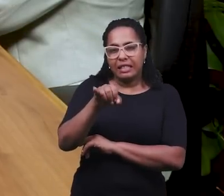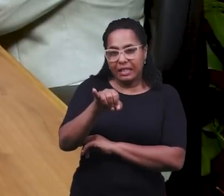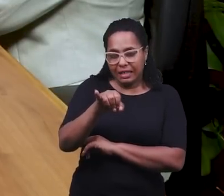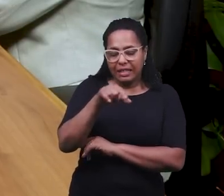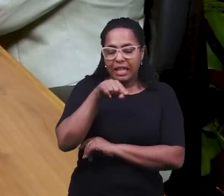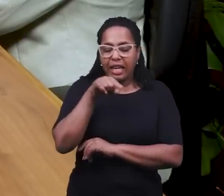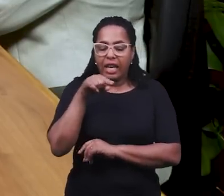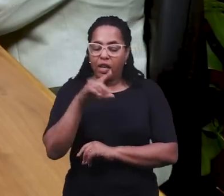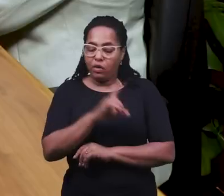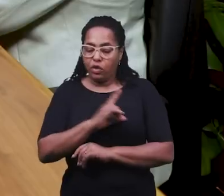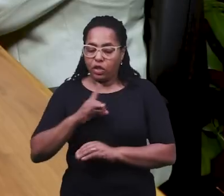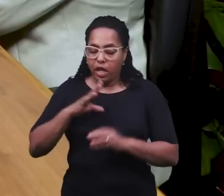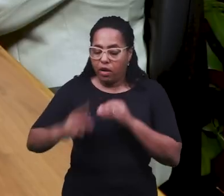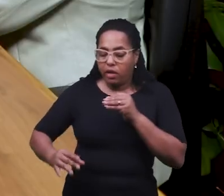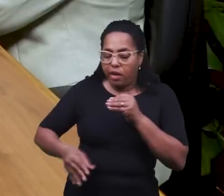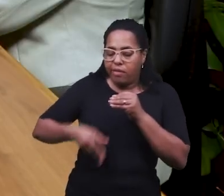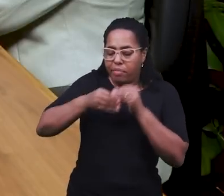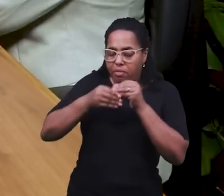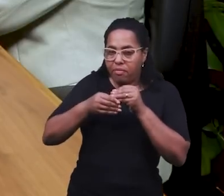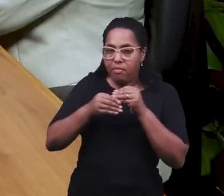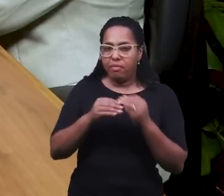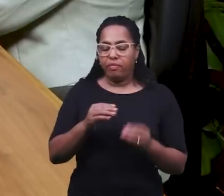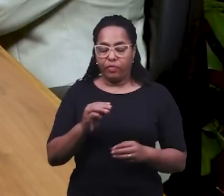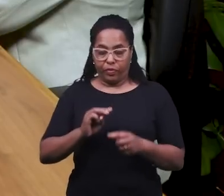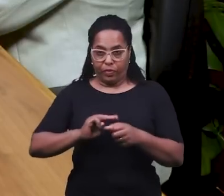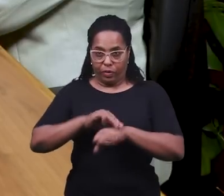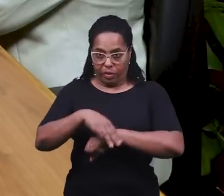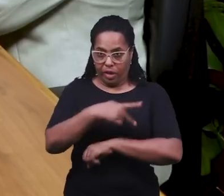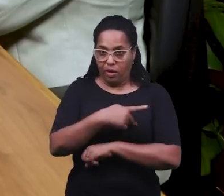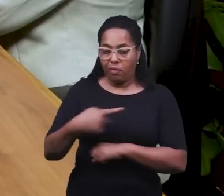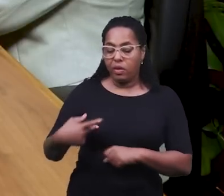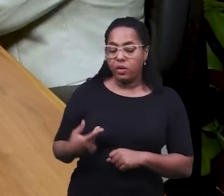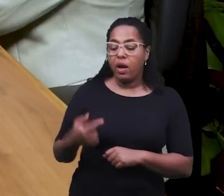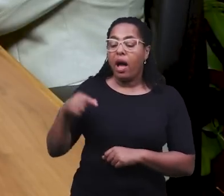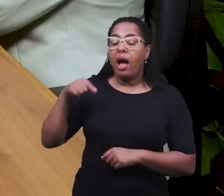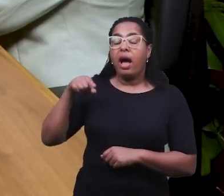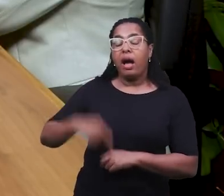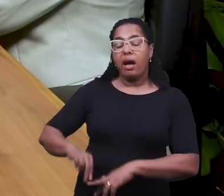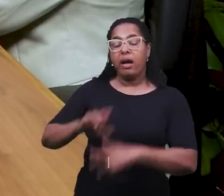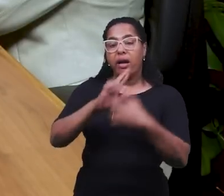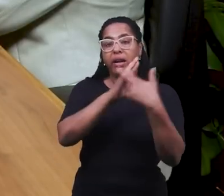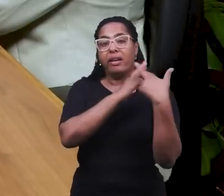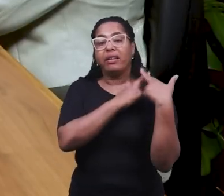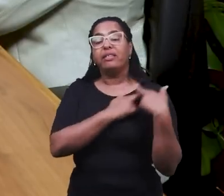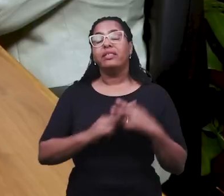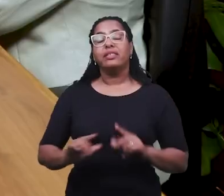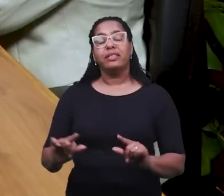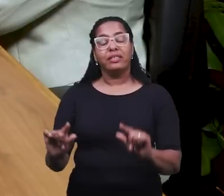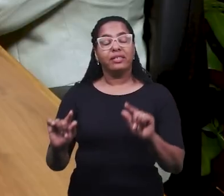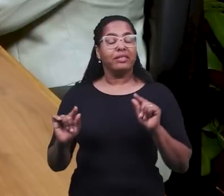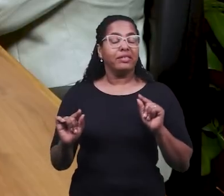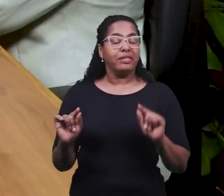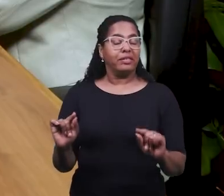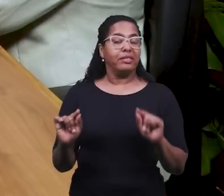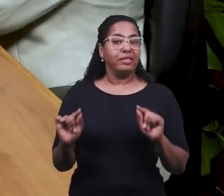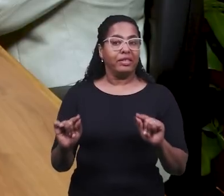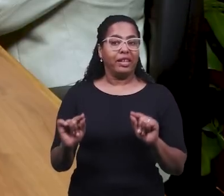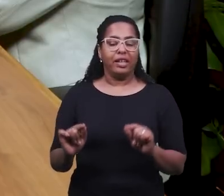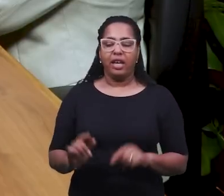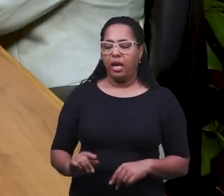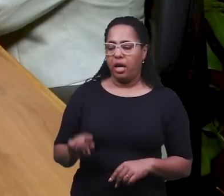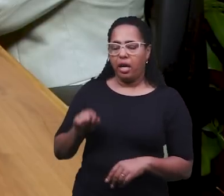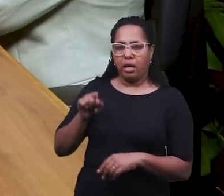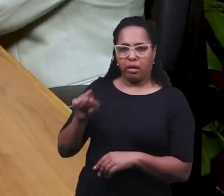o complemento do ministério, o trabalho dele é exatamente fazer com que